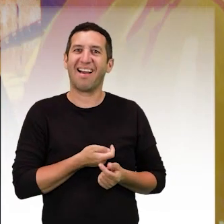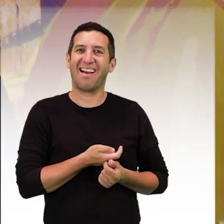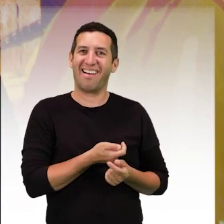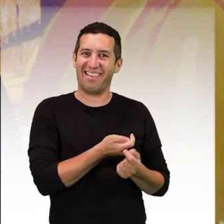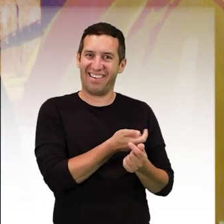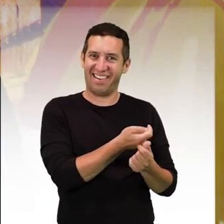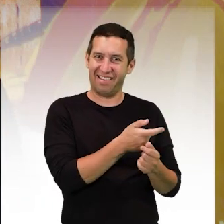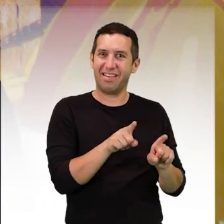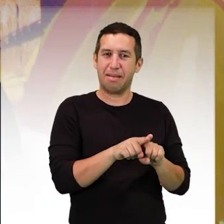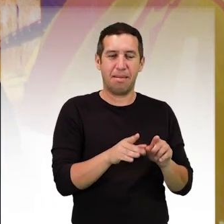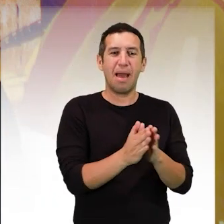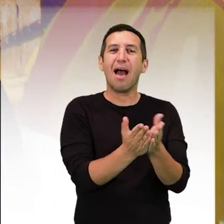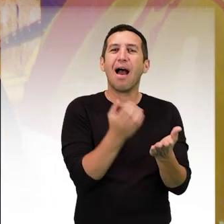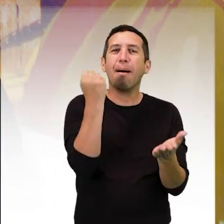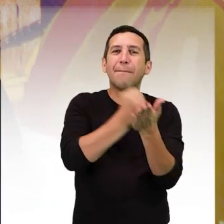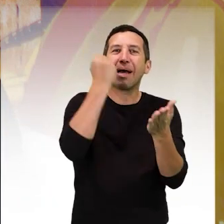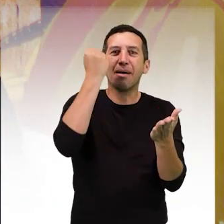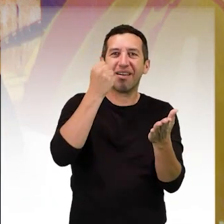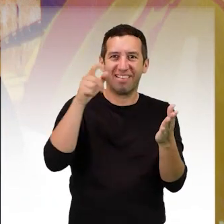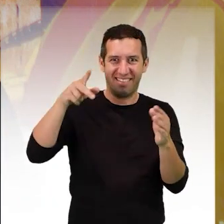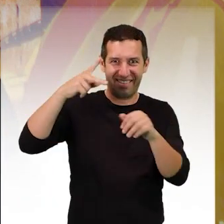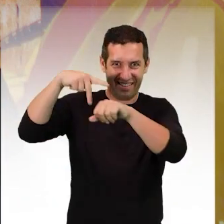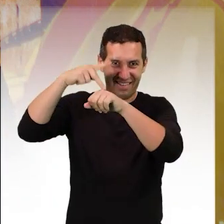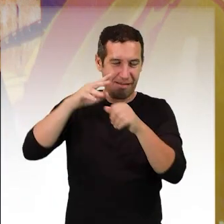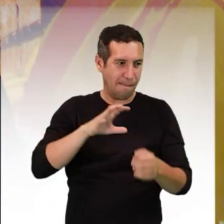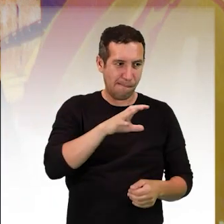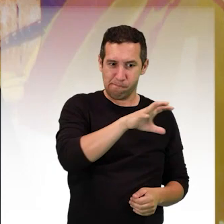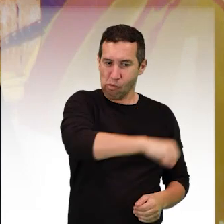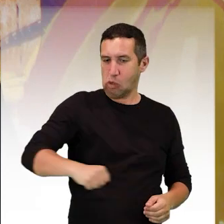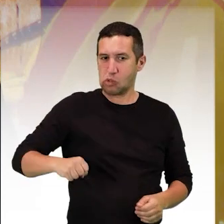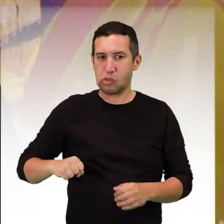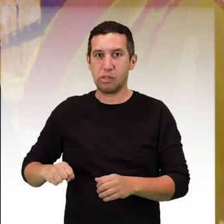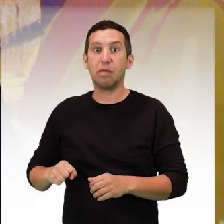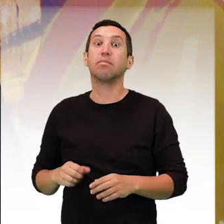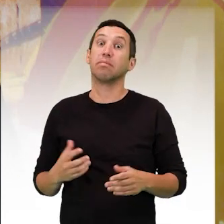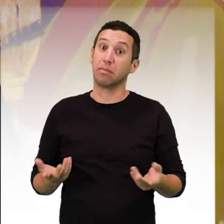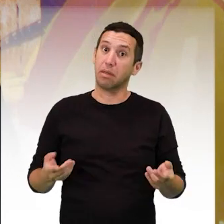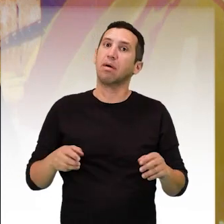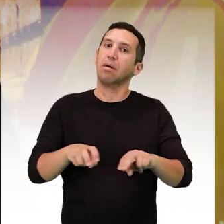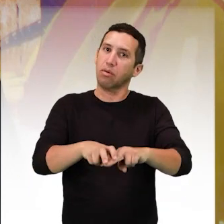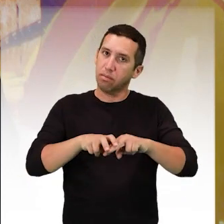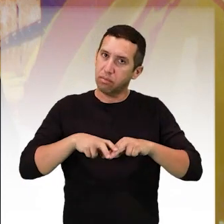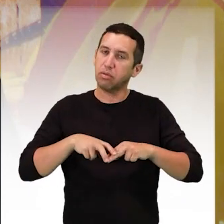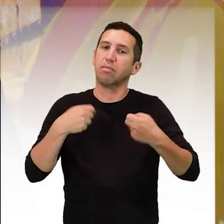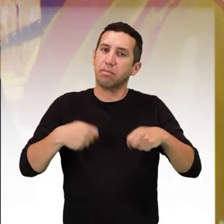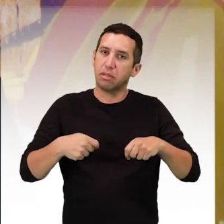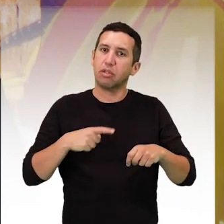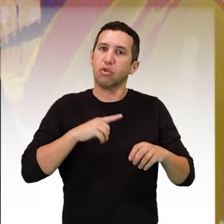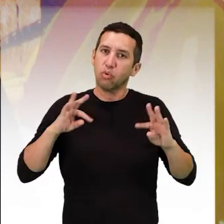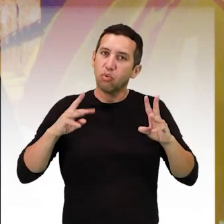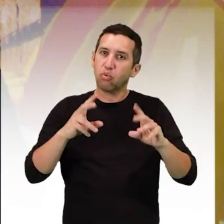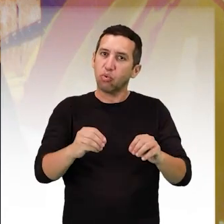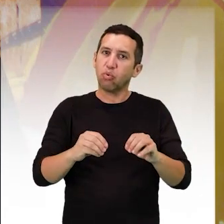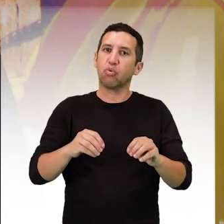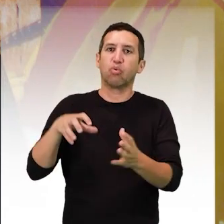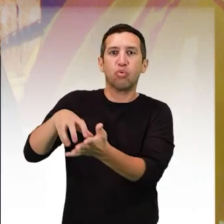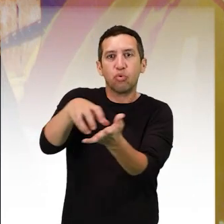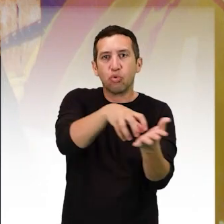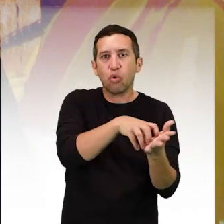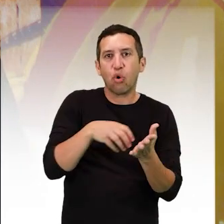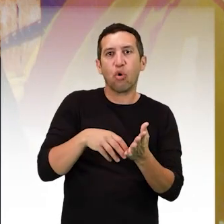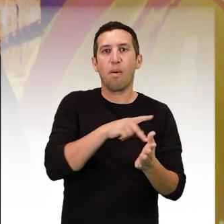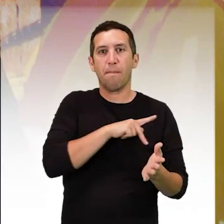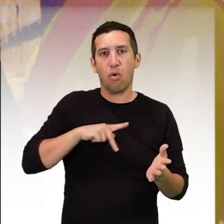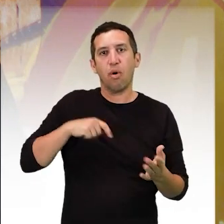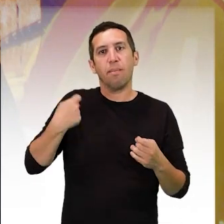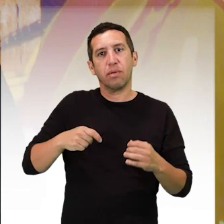pelos exploradores, né? E às vezes acontece até mesmo a retenção de passaporte dessas pessoas, né? E é importante, sim, uma